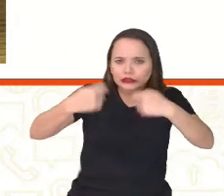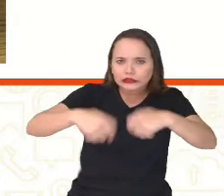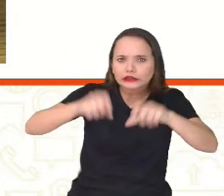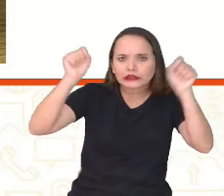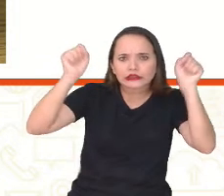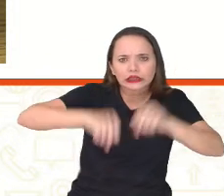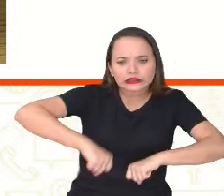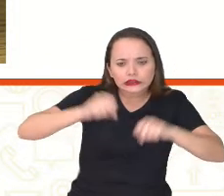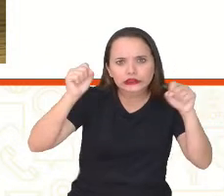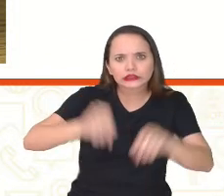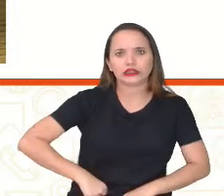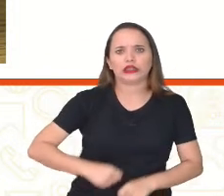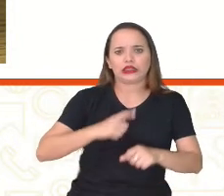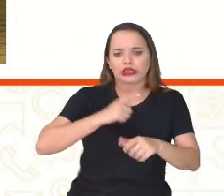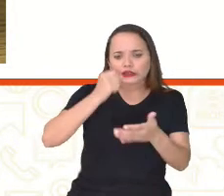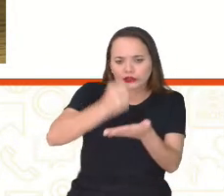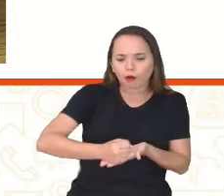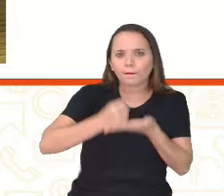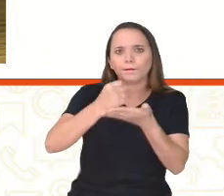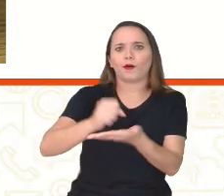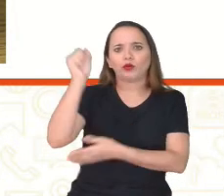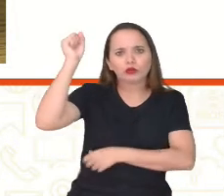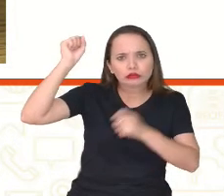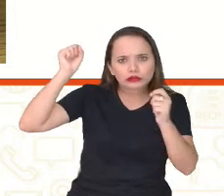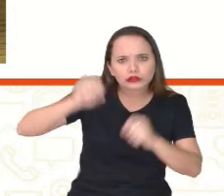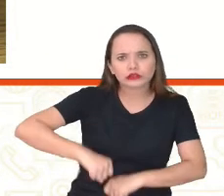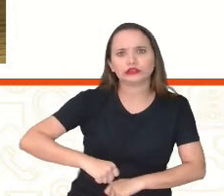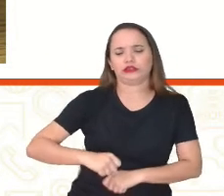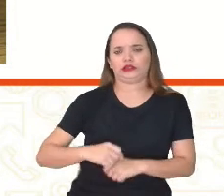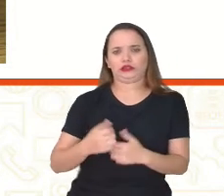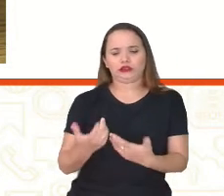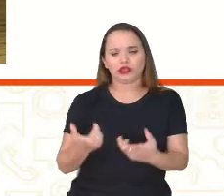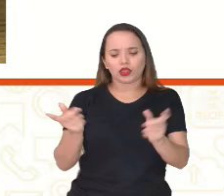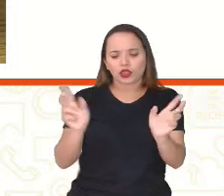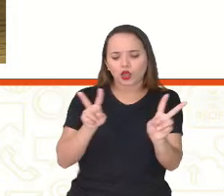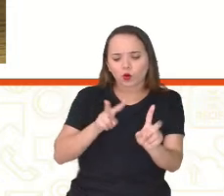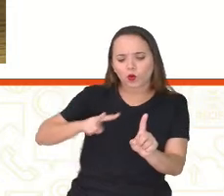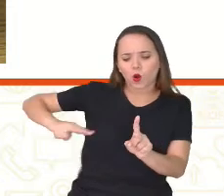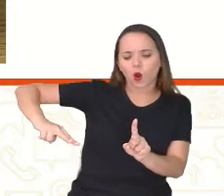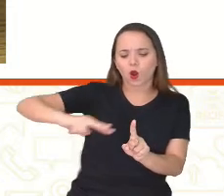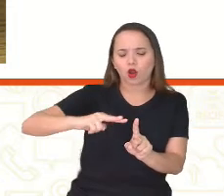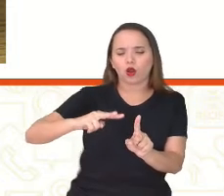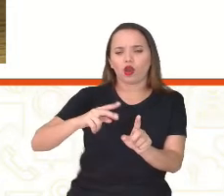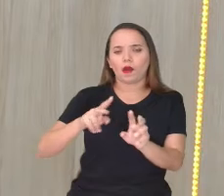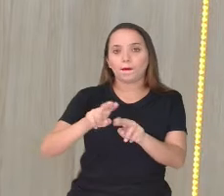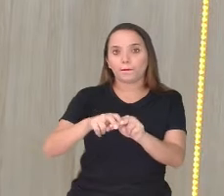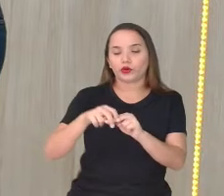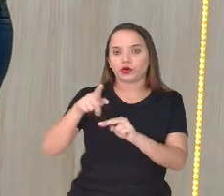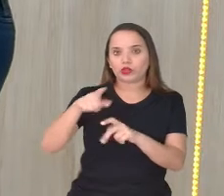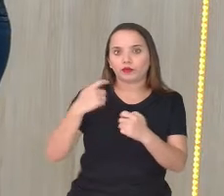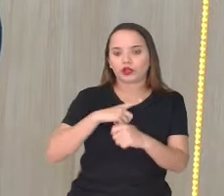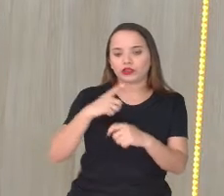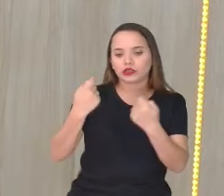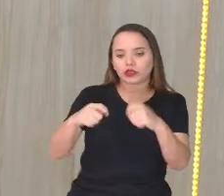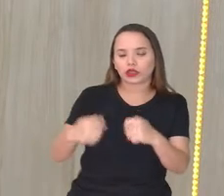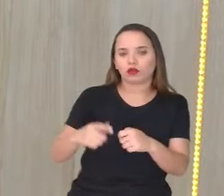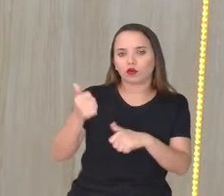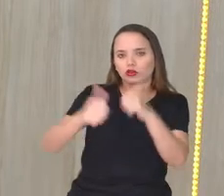sim, desse suporte, desse olhar. E é para isso que a avaliação, ela